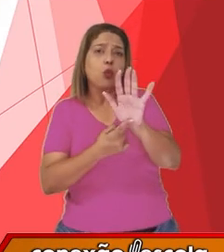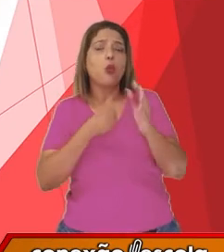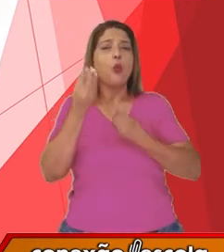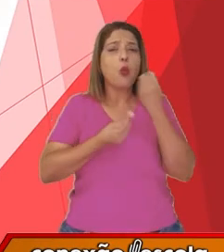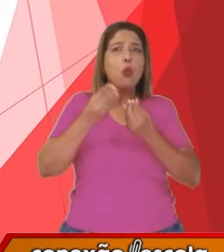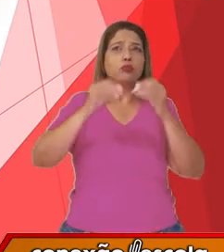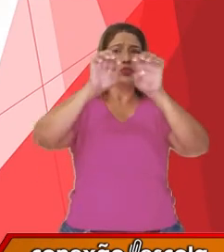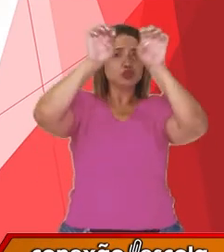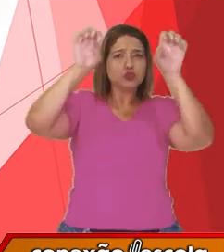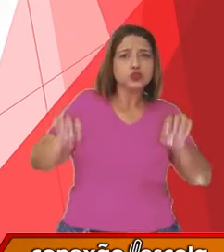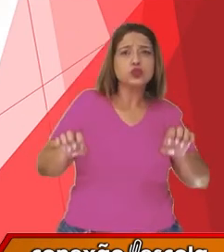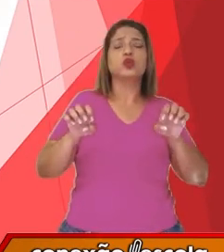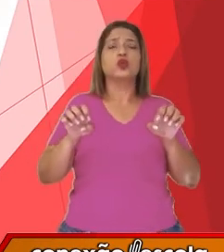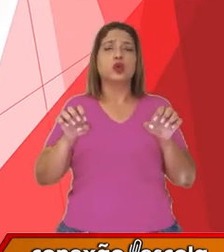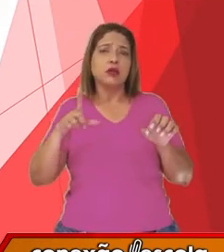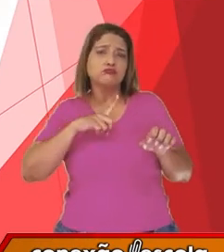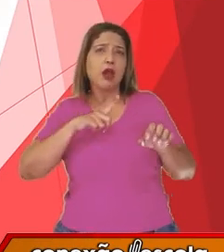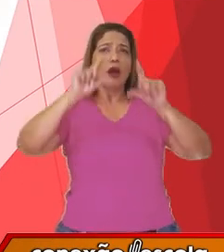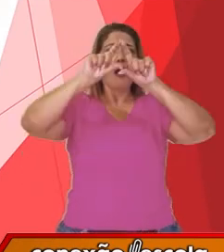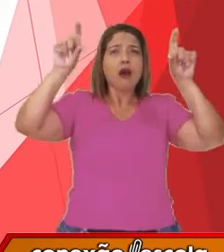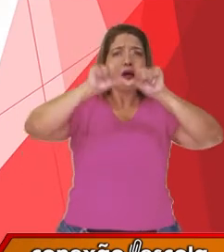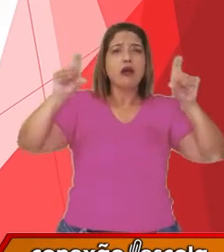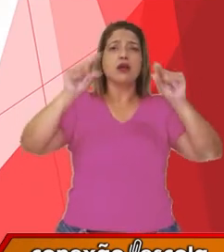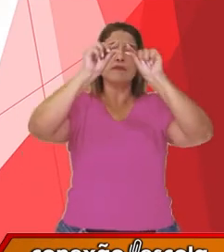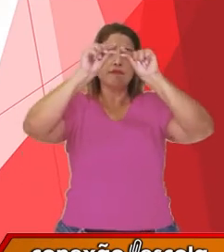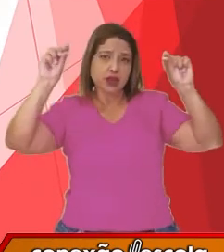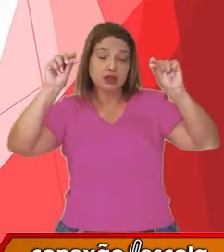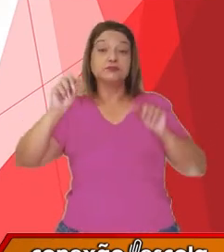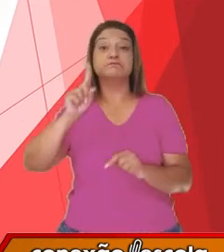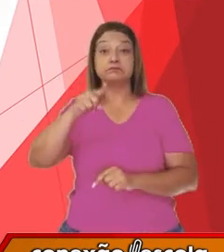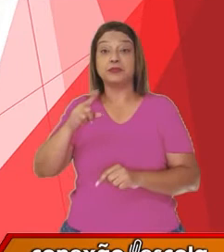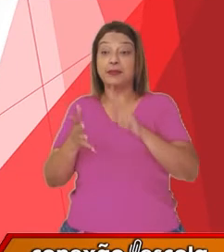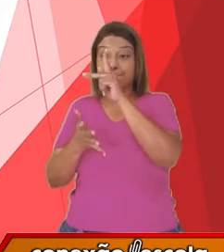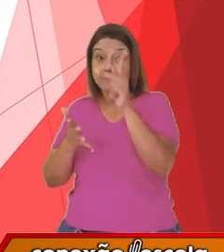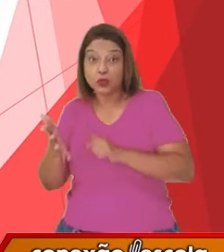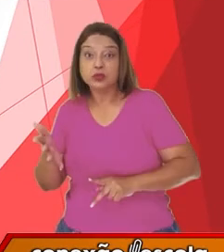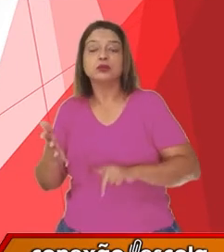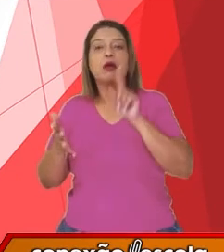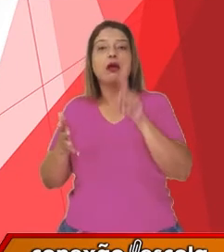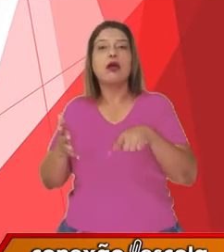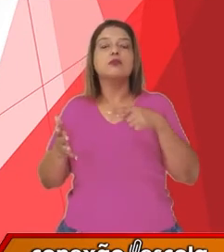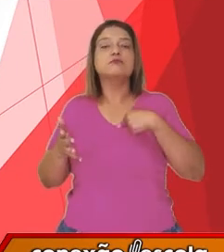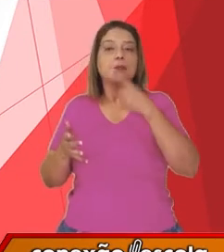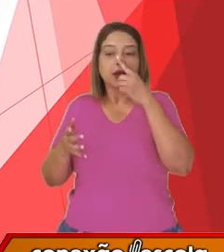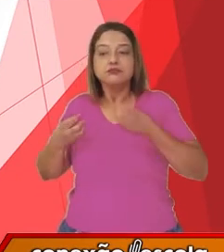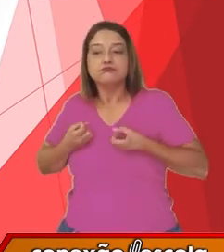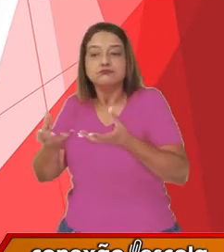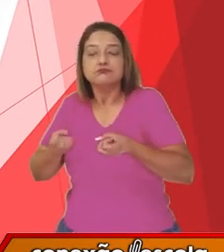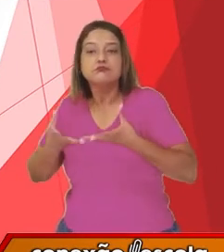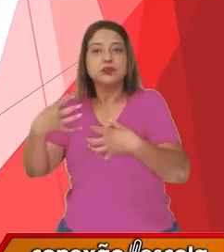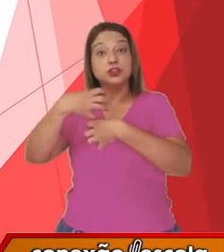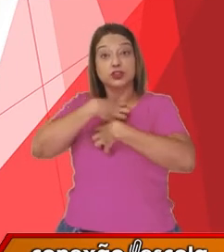estrutura com estrofes e versos. Poesia expressa um sentimento, está ligado